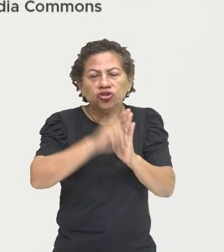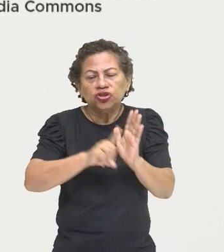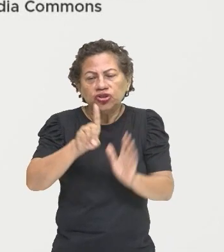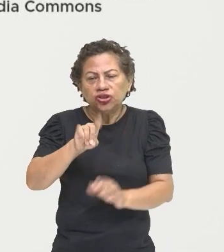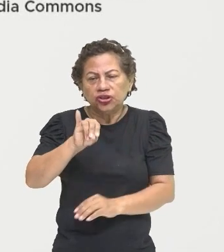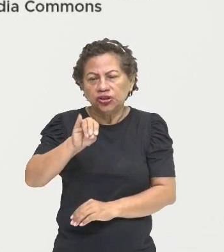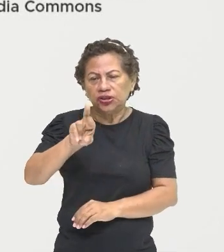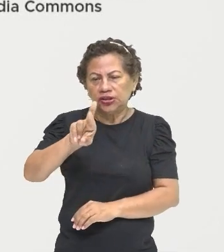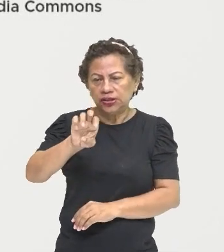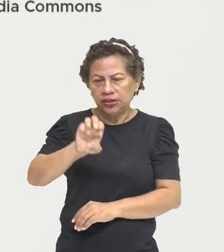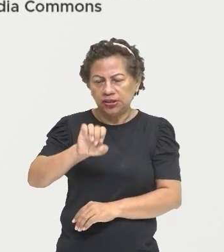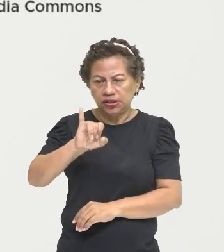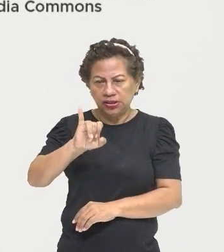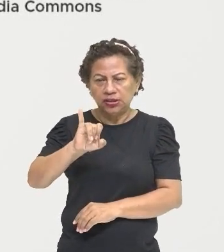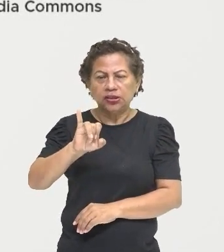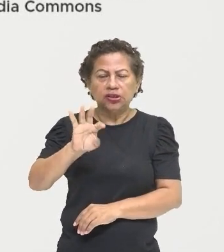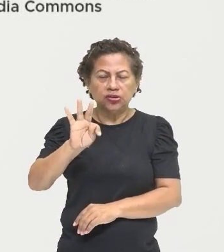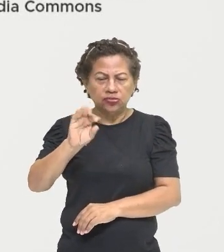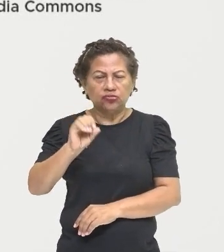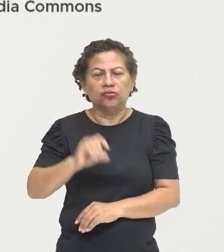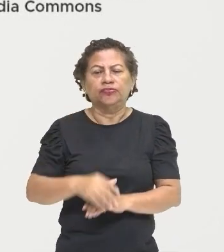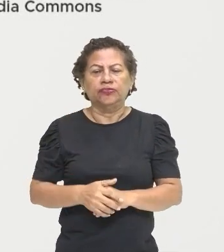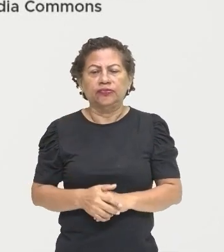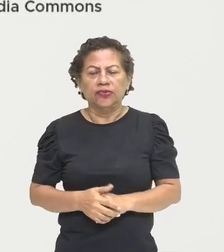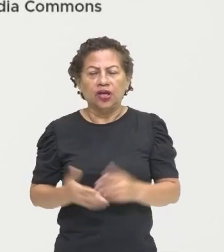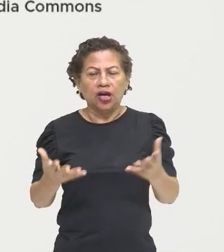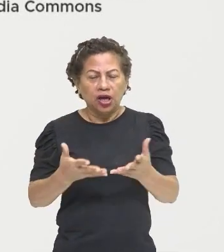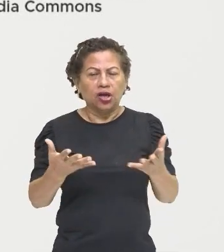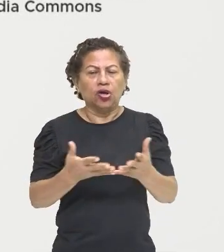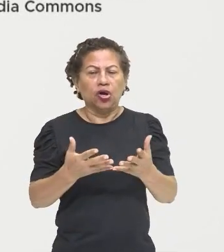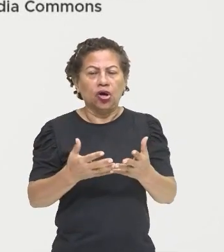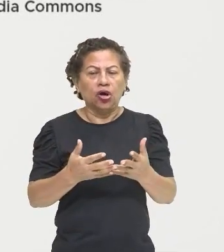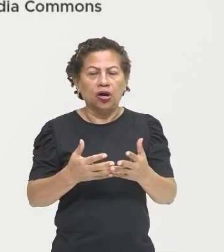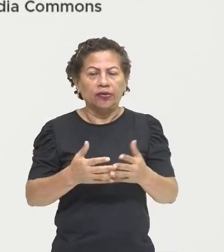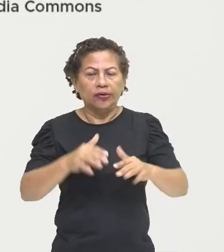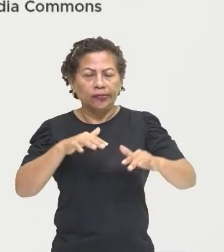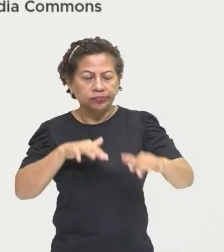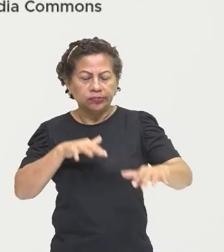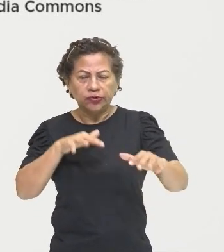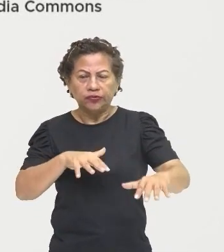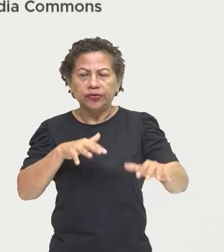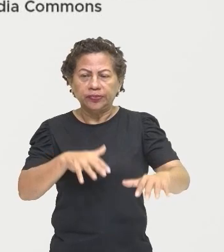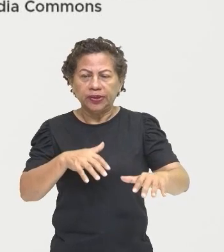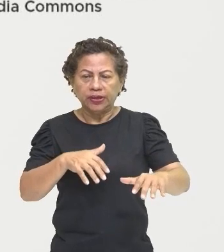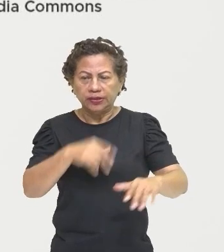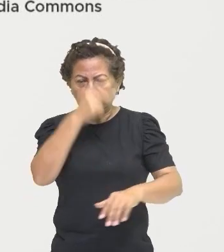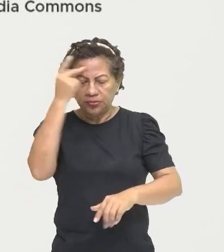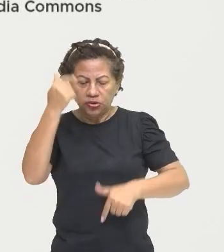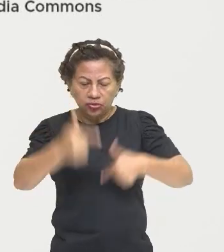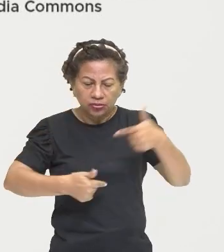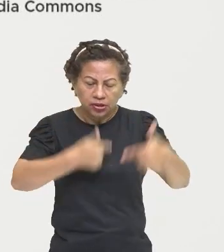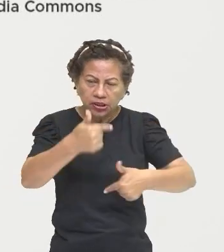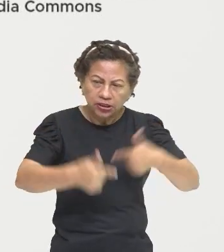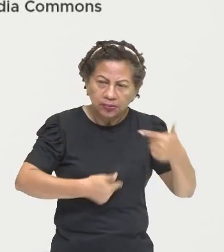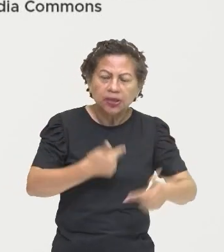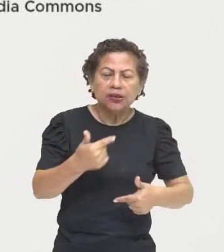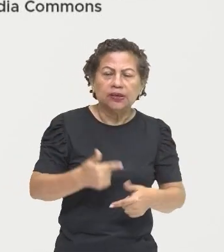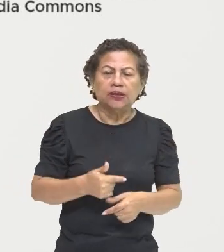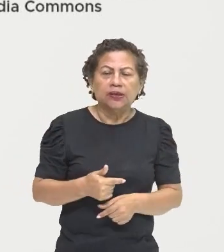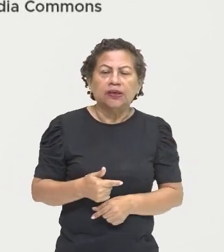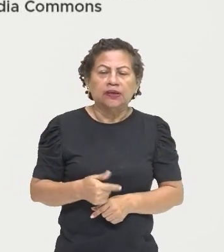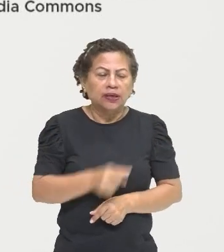agora, essa luta vem através do movimento dos trabalhadores rurais sem terra, tudo bem? O